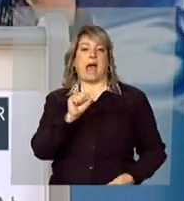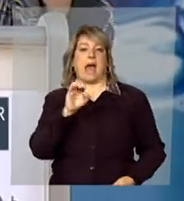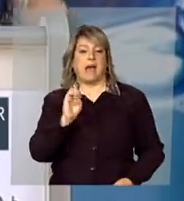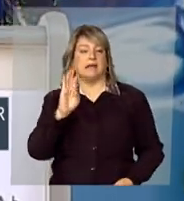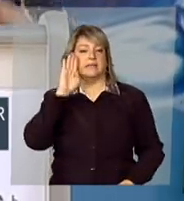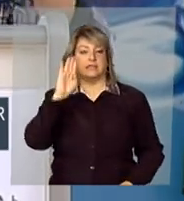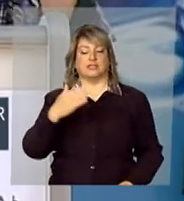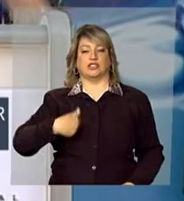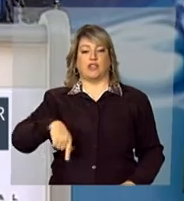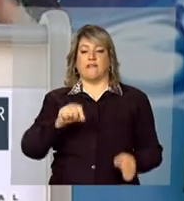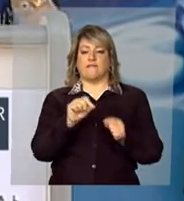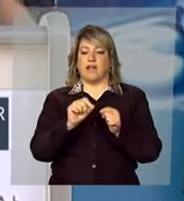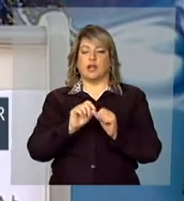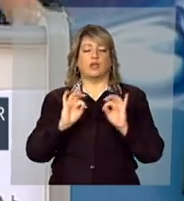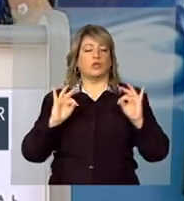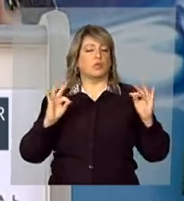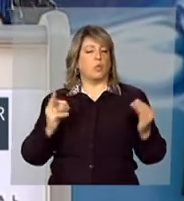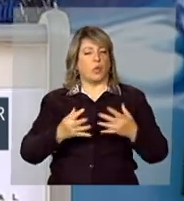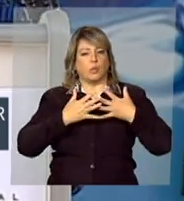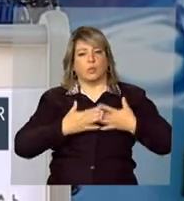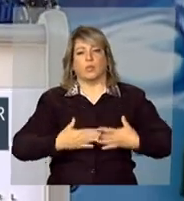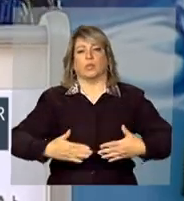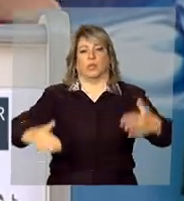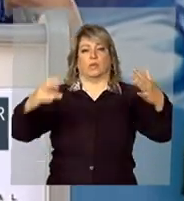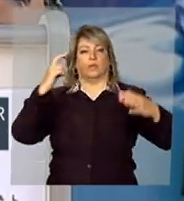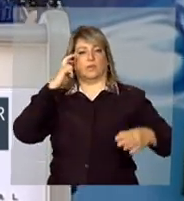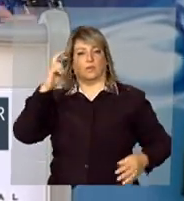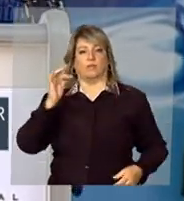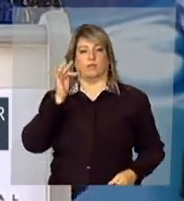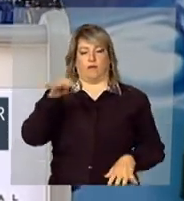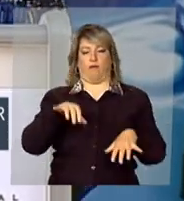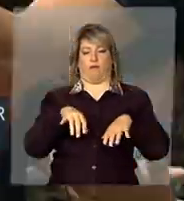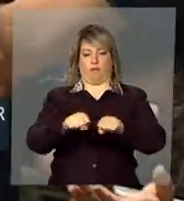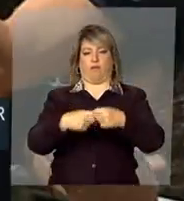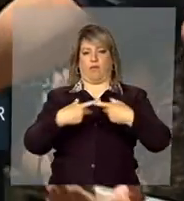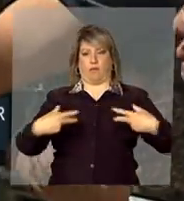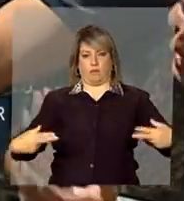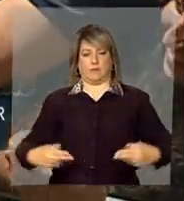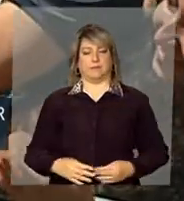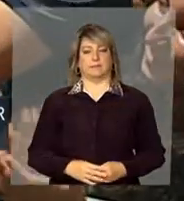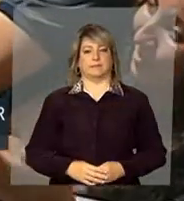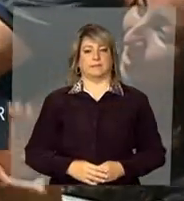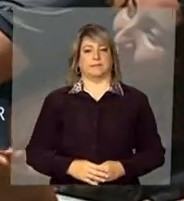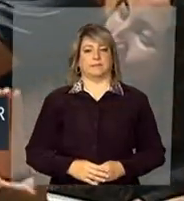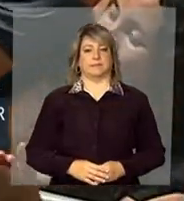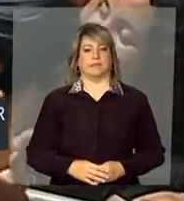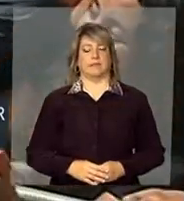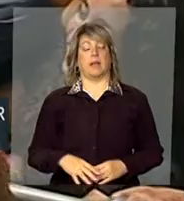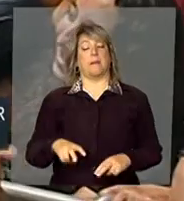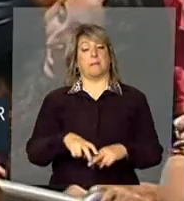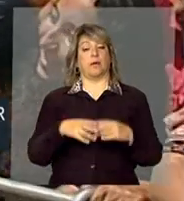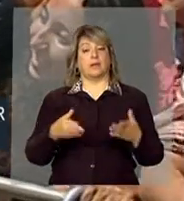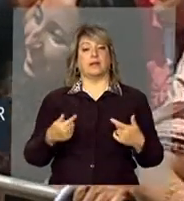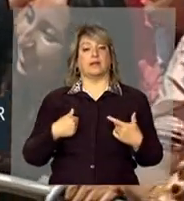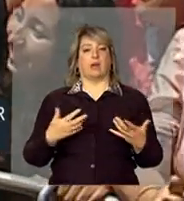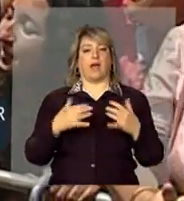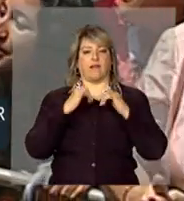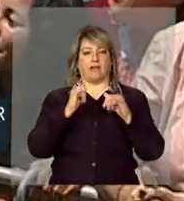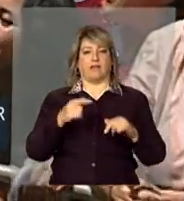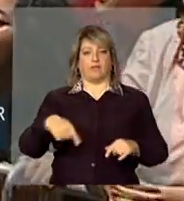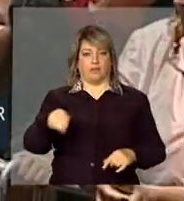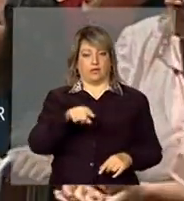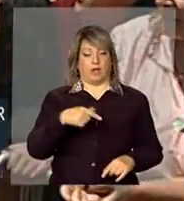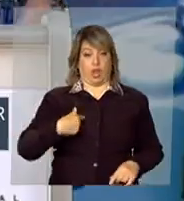estrutura todo o resto do conhecimento. Por isso, eu quero falar para vocês, o